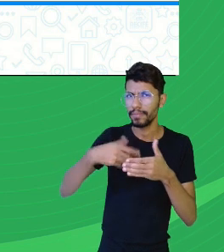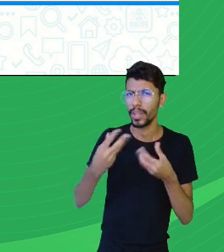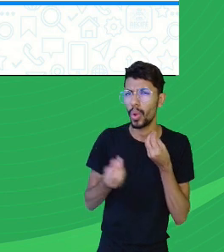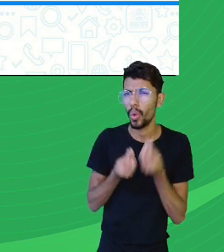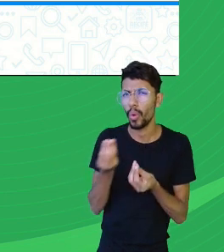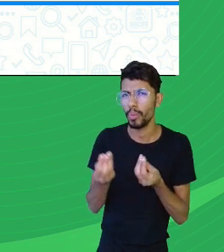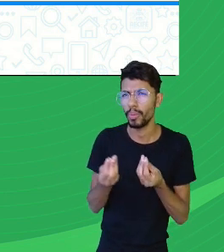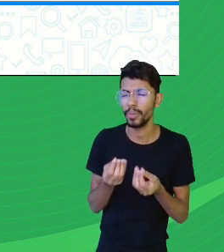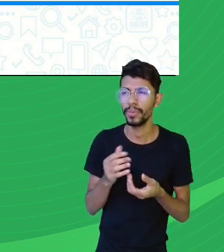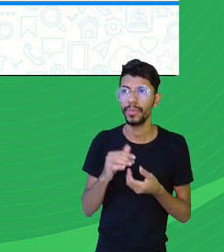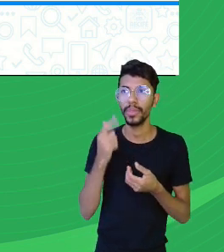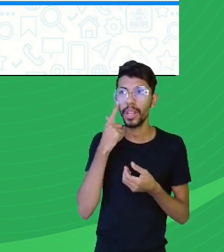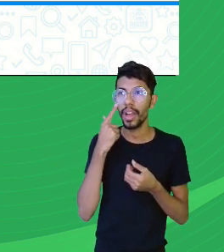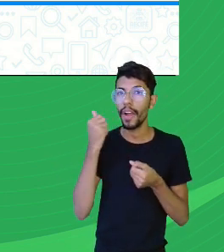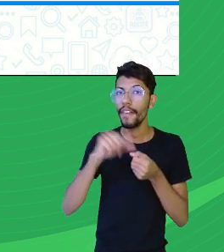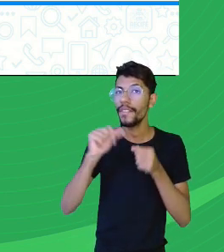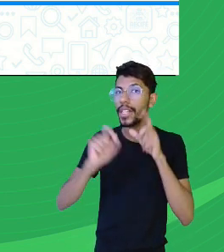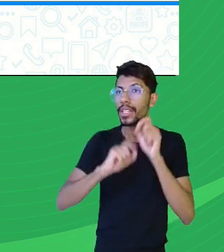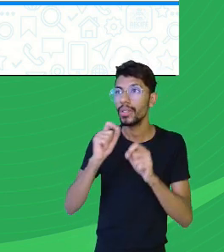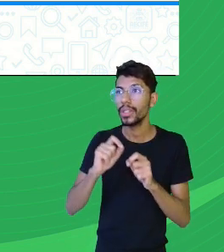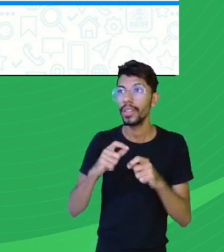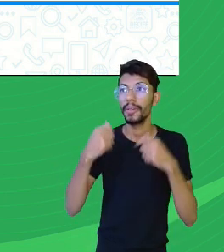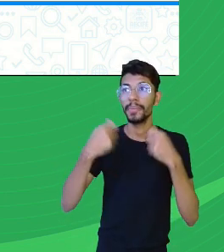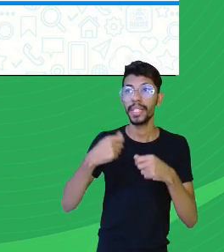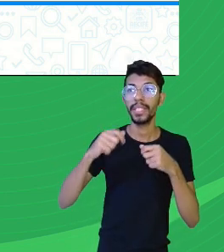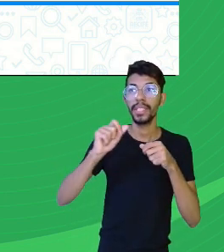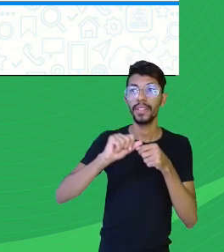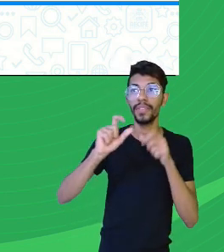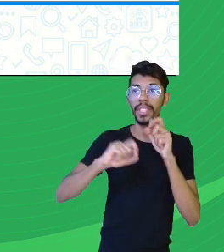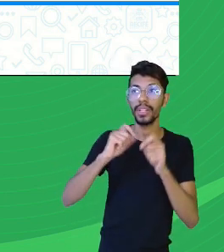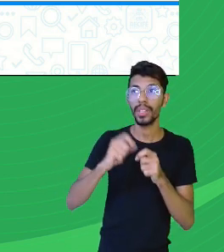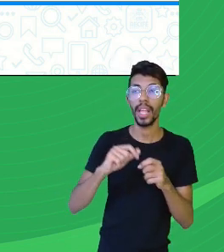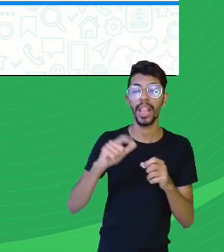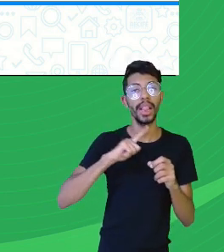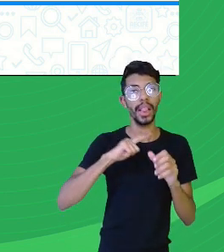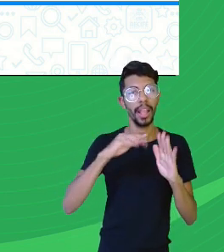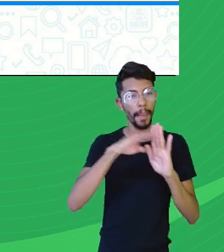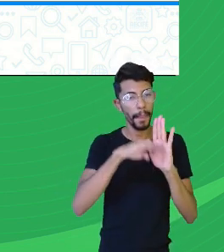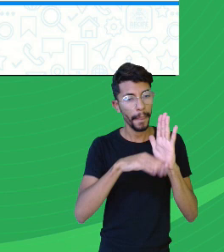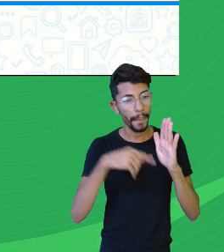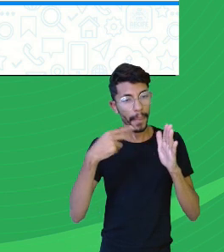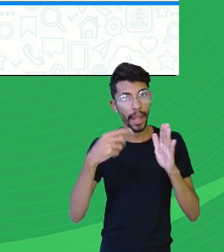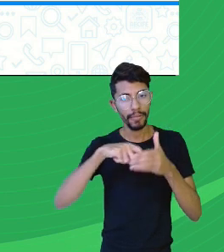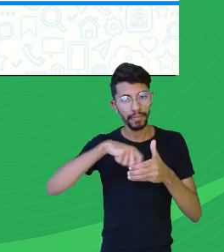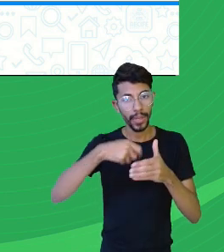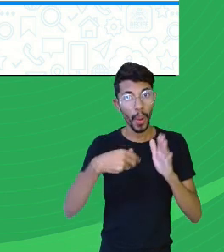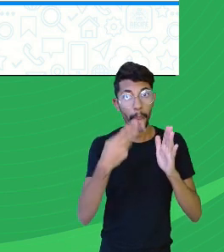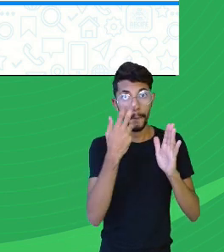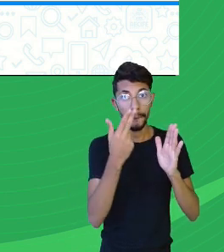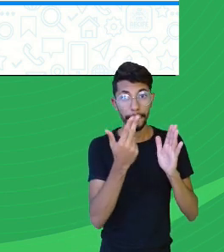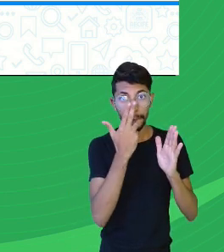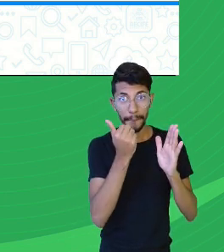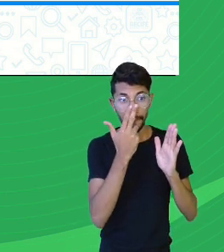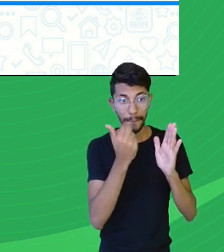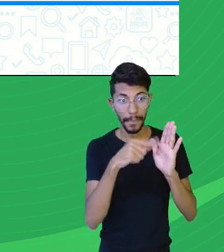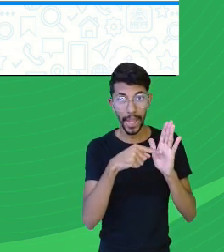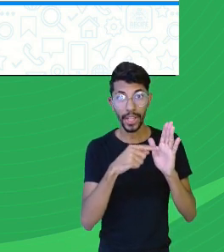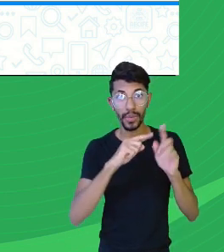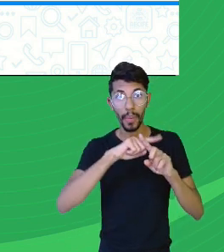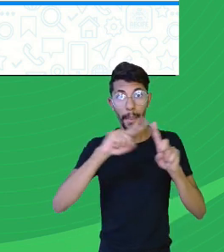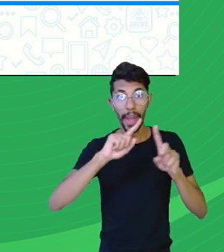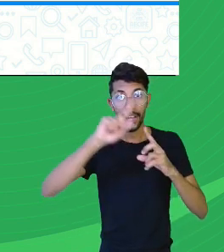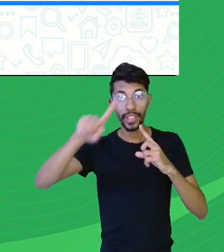Eu vou ter esses ingredientes 2 vezes, não é? Então, olha só, 1 copo de